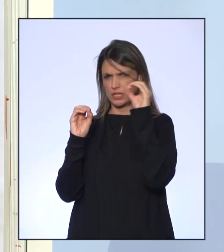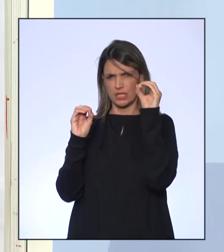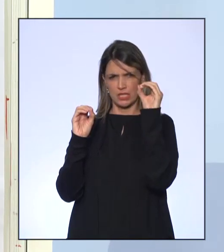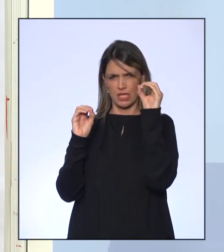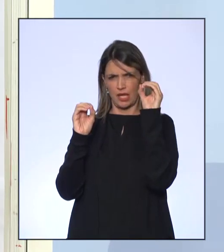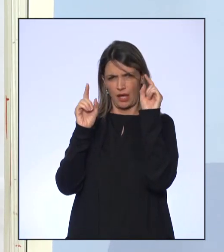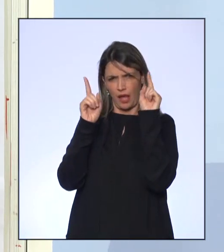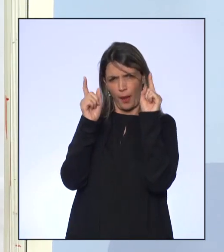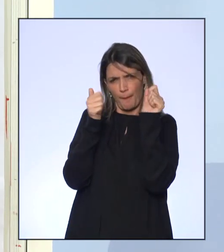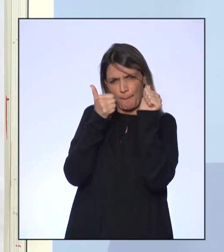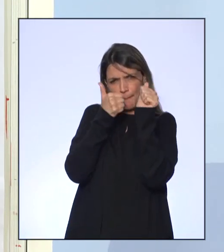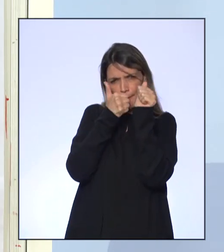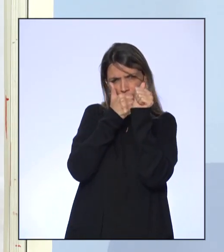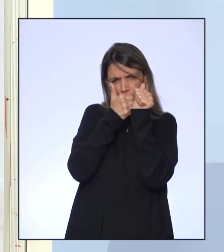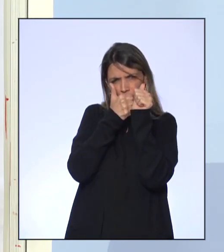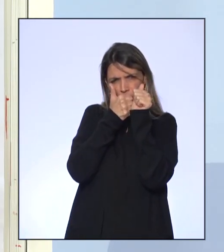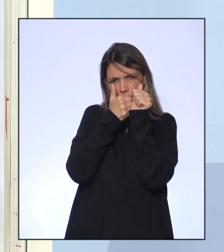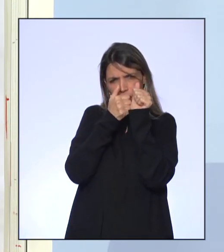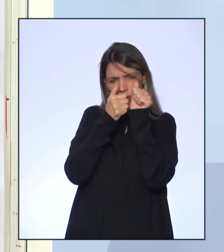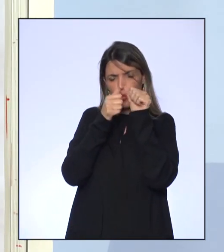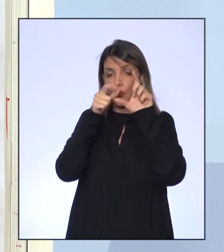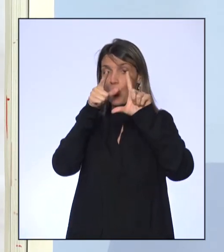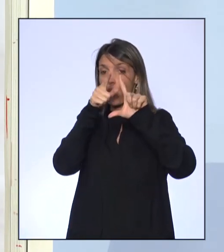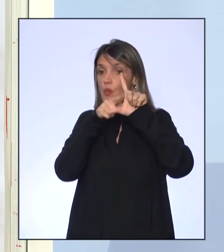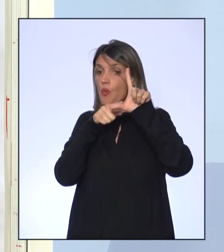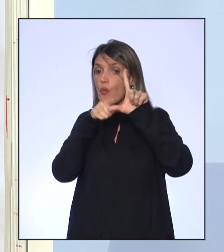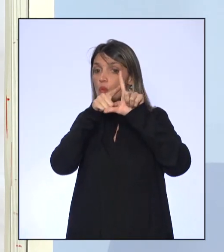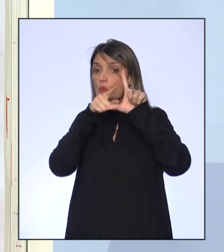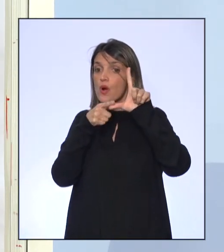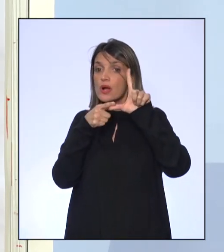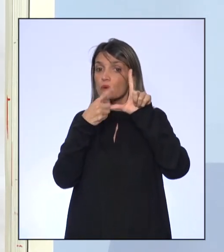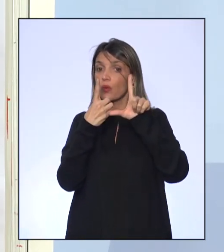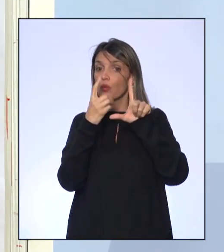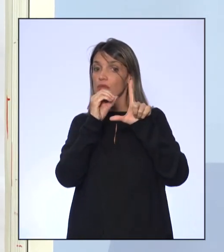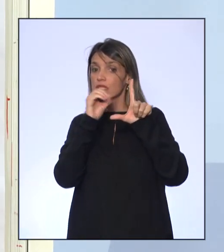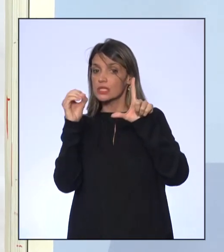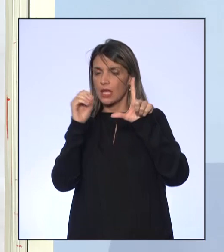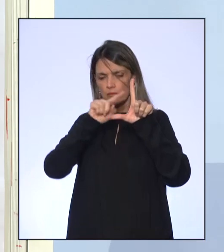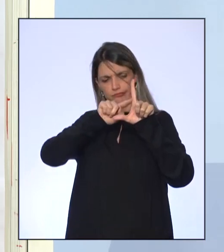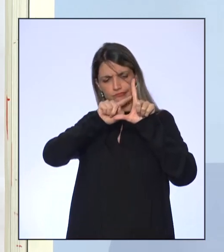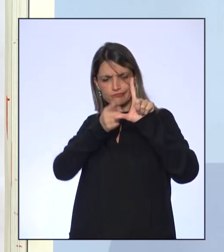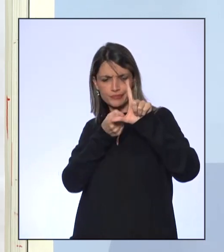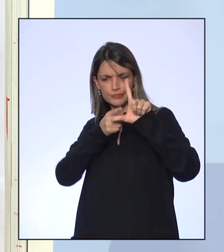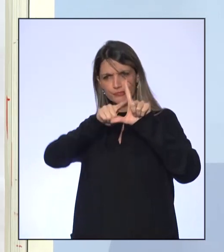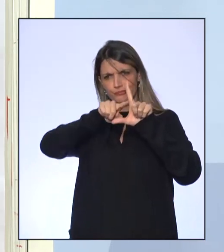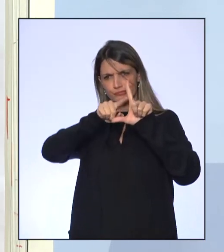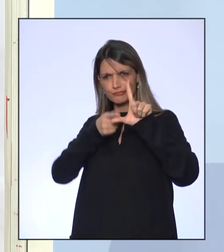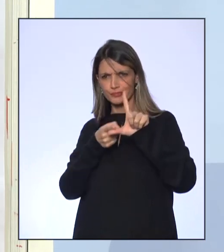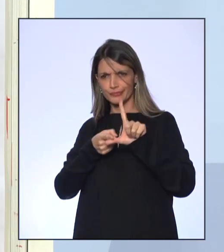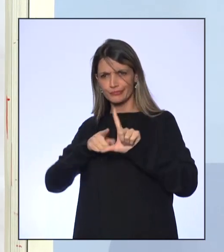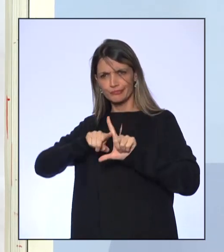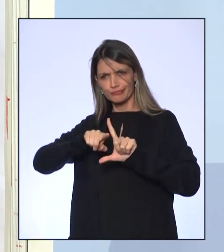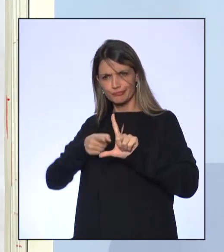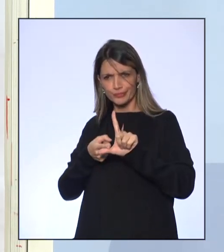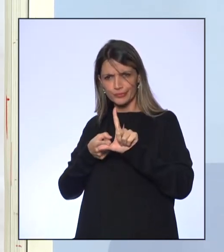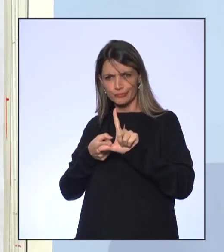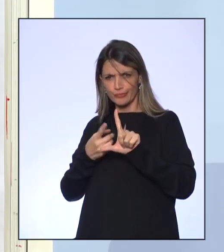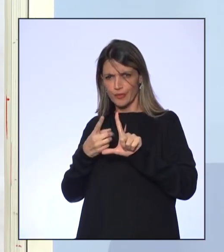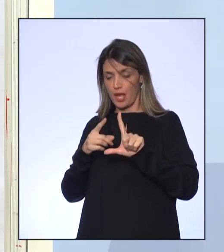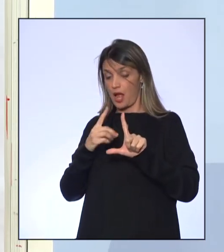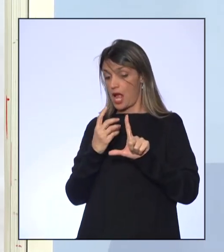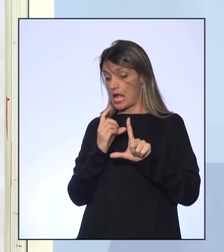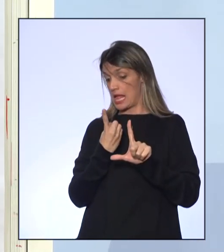então esse é o valor do ângulo sem então ele forma lembrando aqui do zero não ele forma um ângulo de